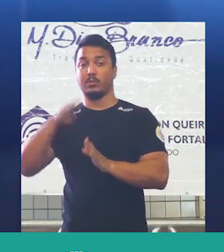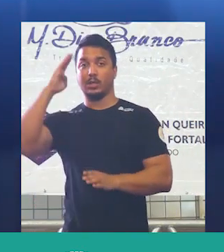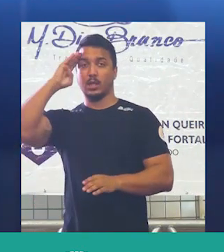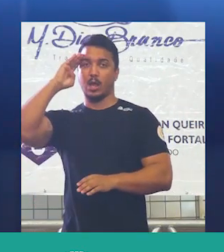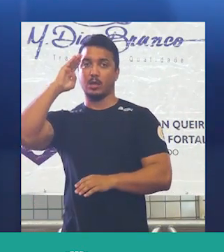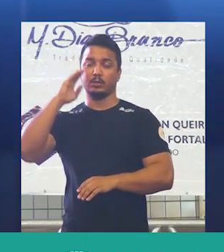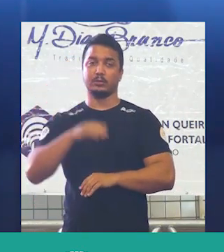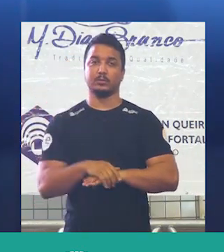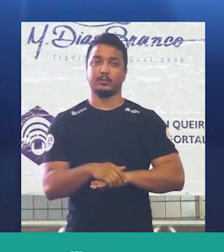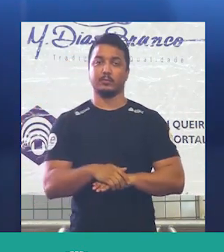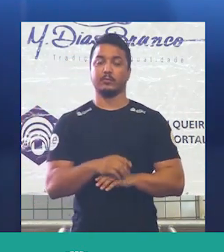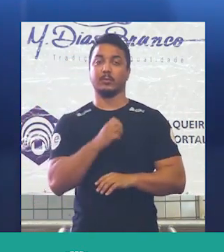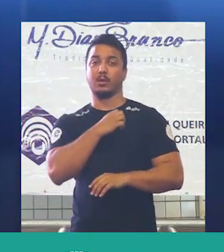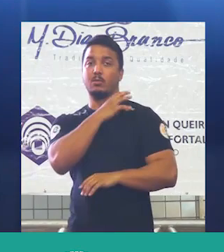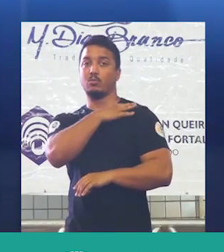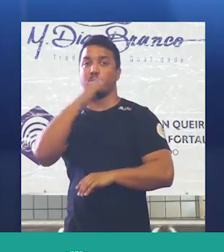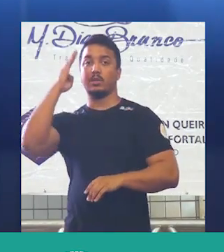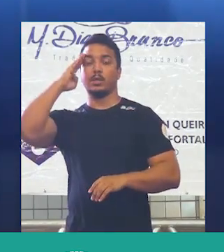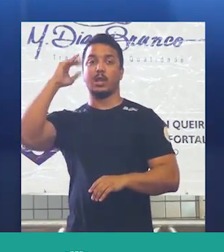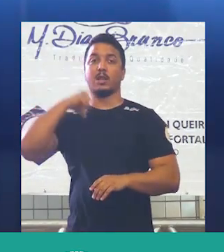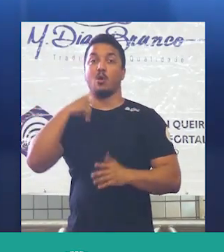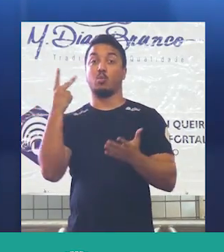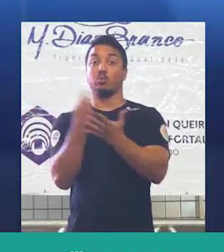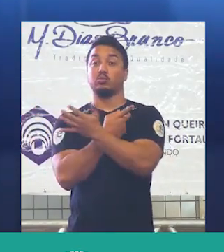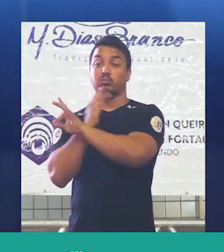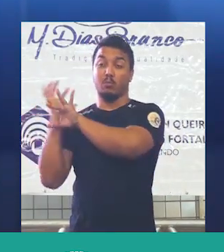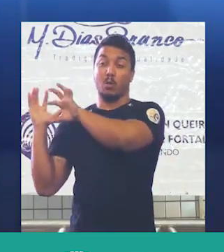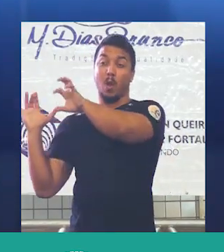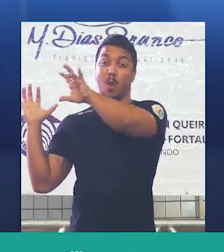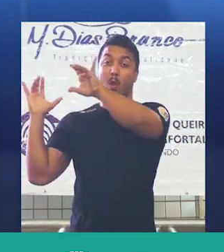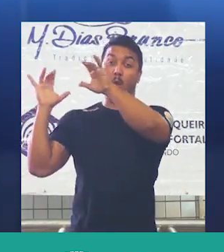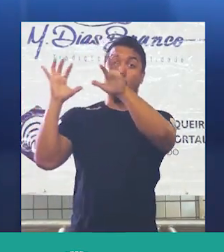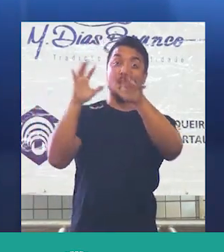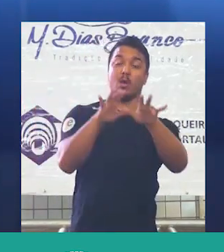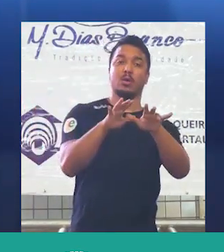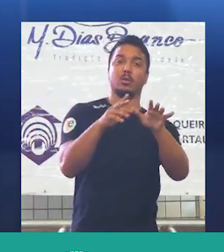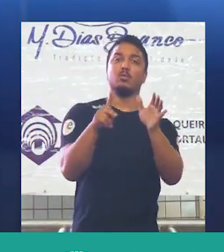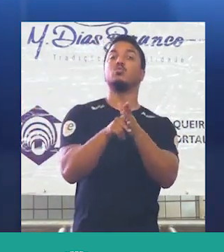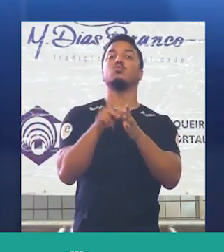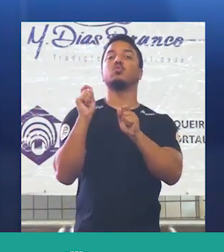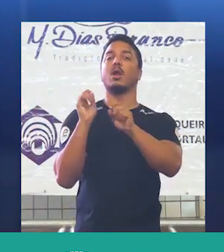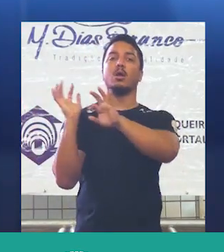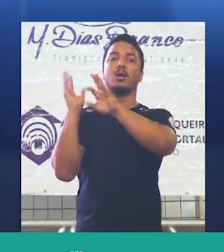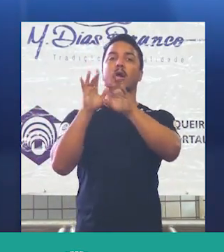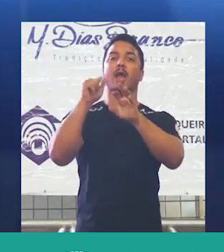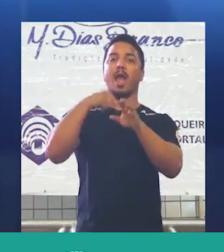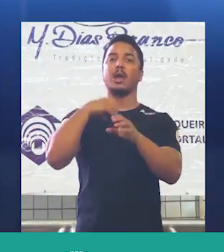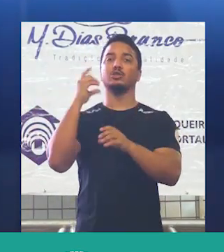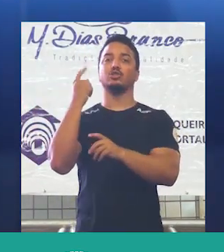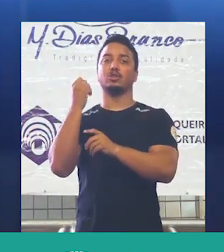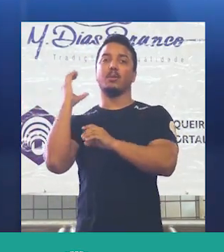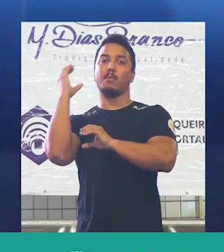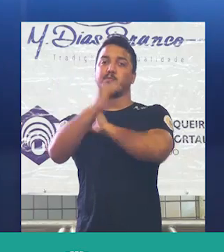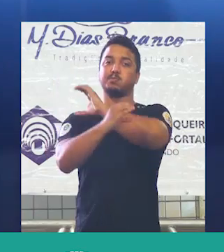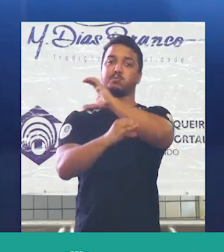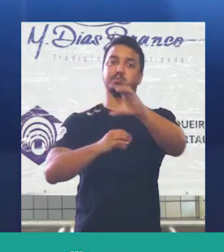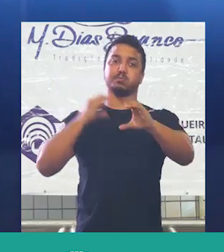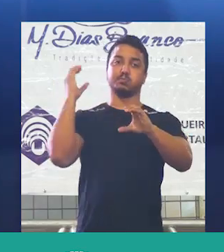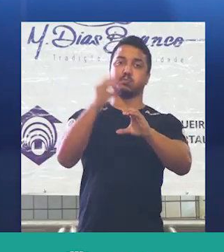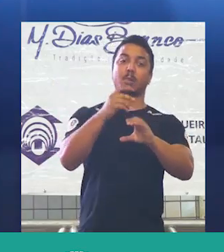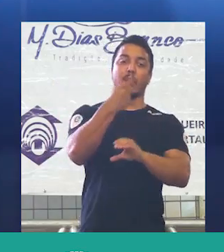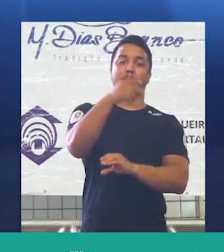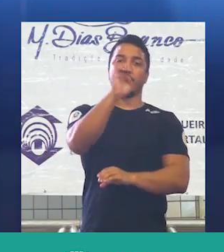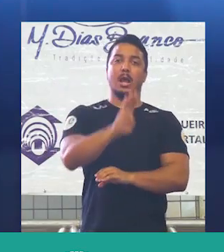Militares. Na República dos Militares houve uma invasão de capital estrangeiro. Aí a nossa dívida externa, ó,